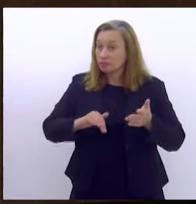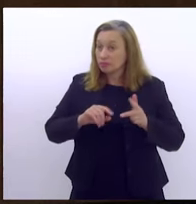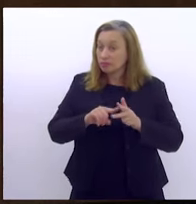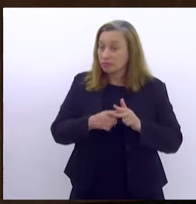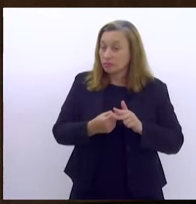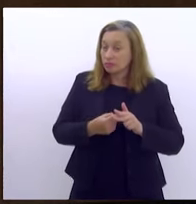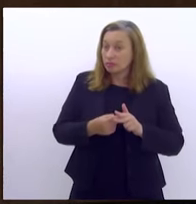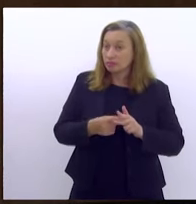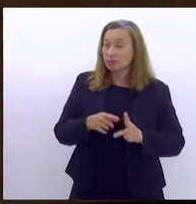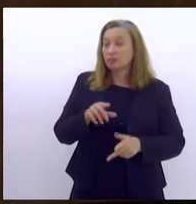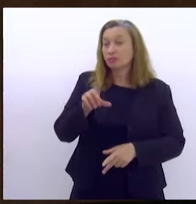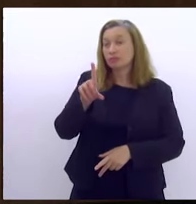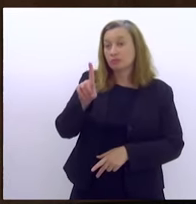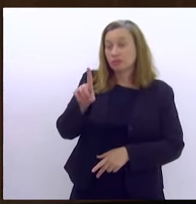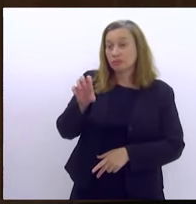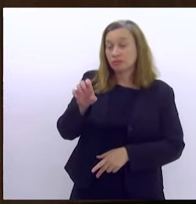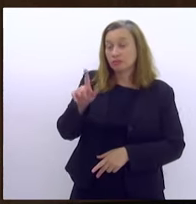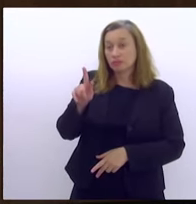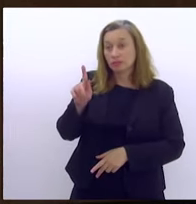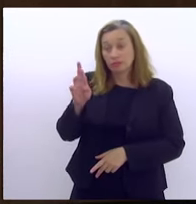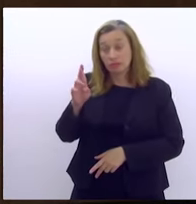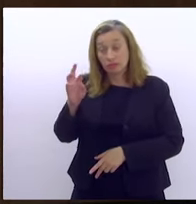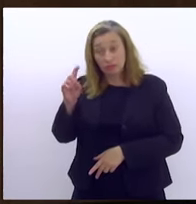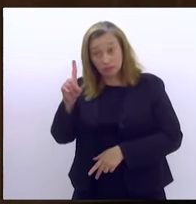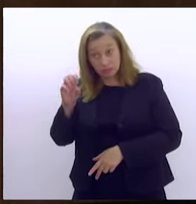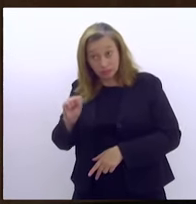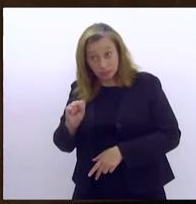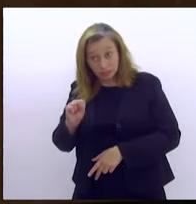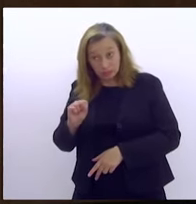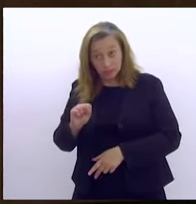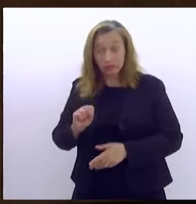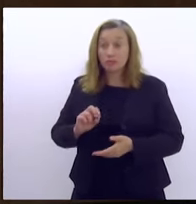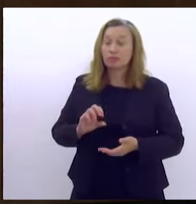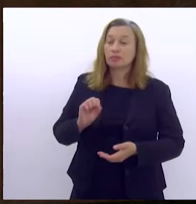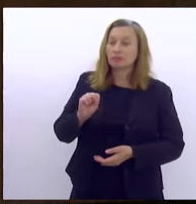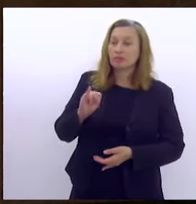das unidades DECRADES para a sigla